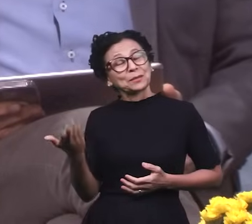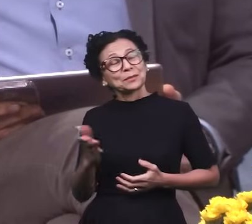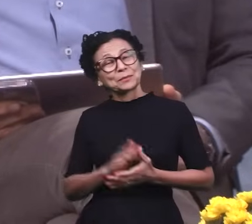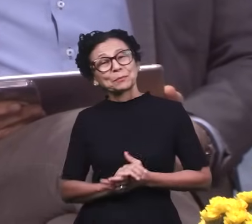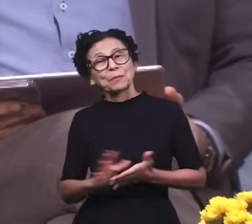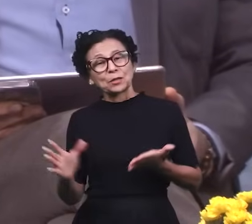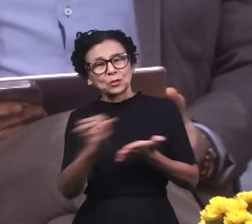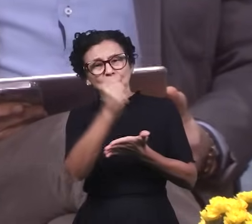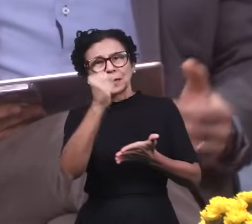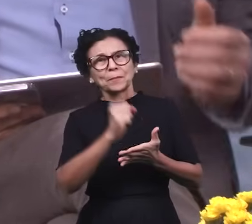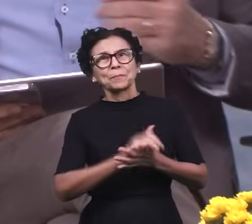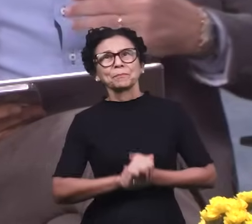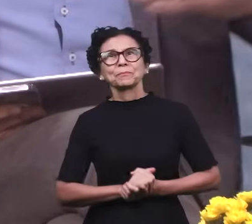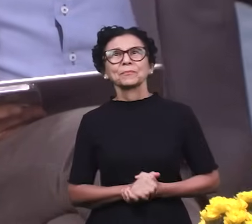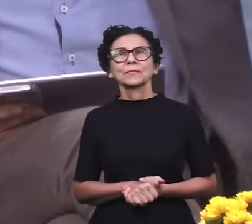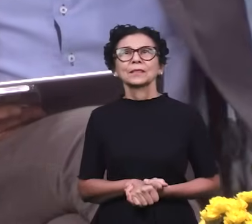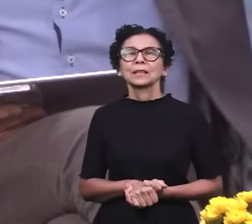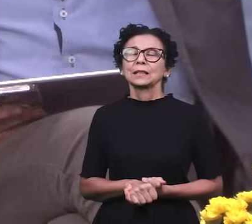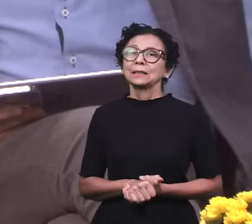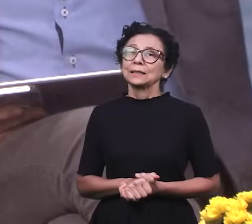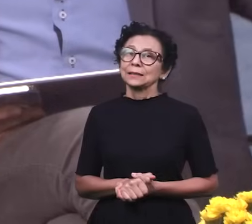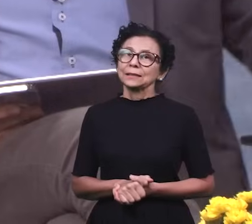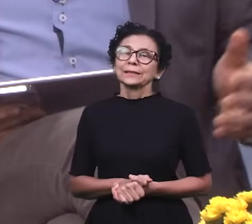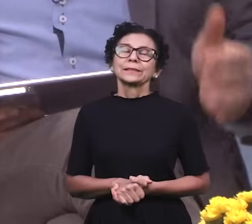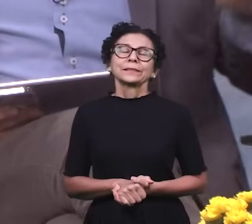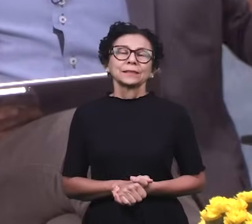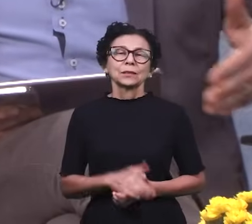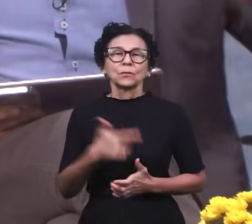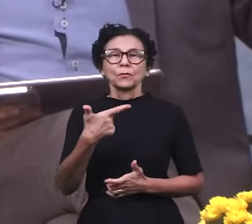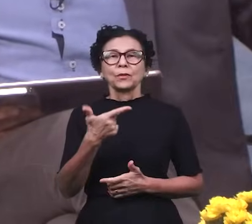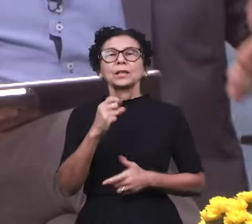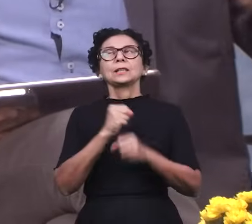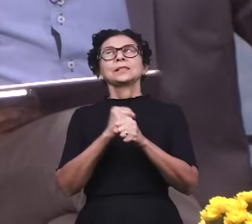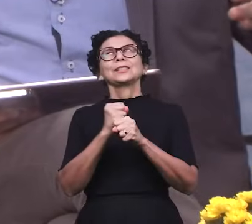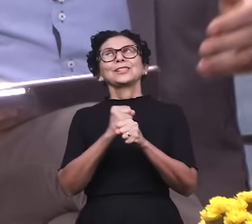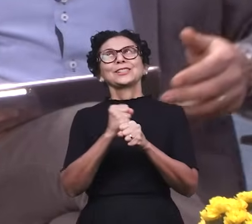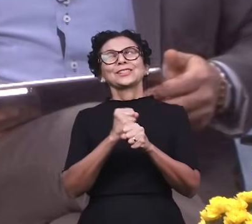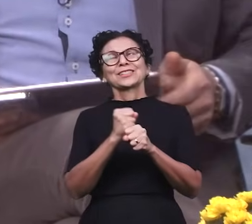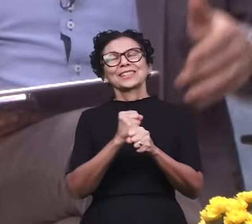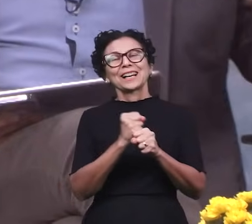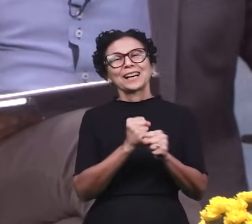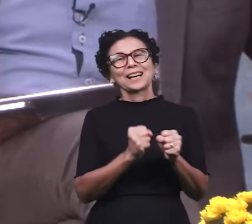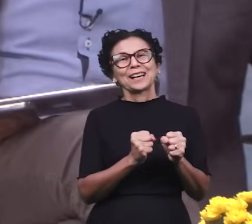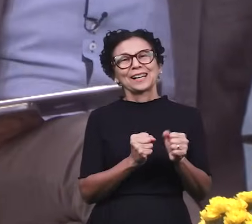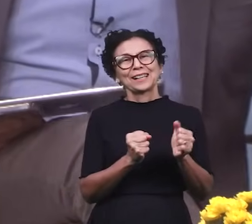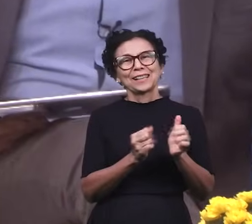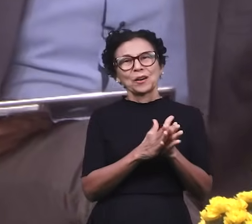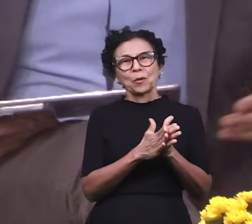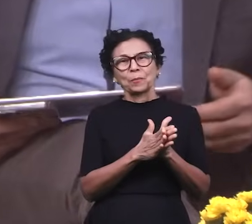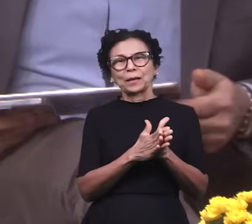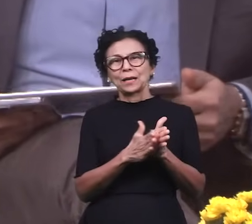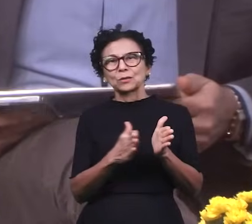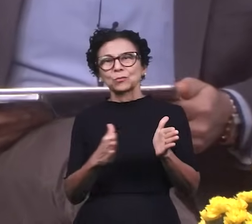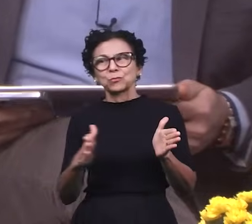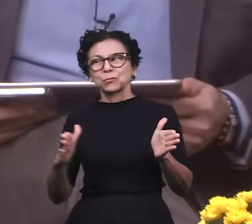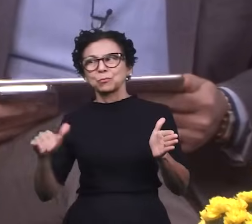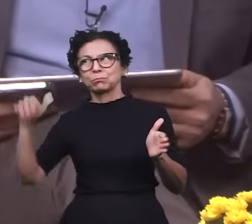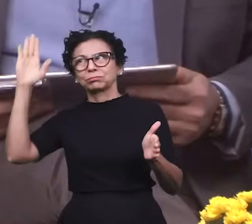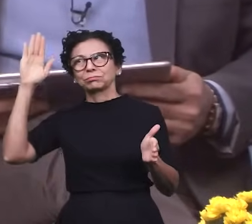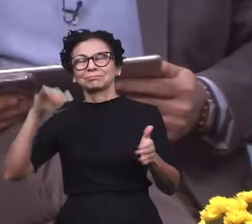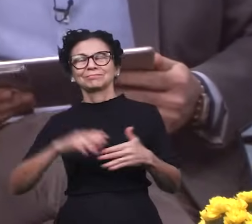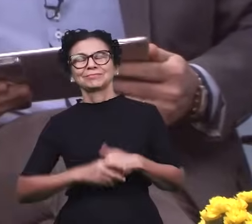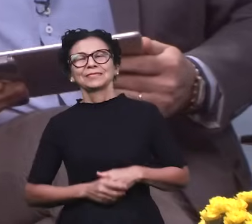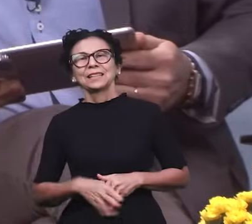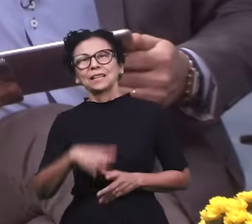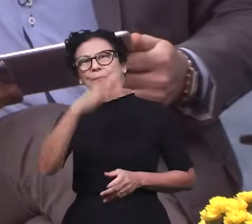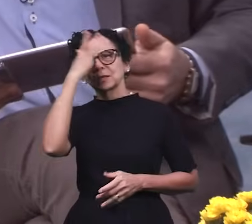que aquilo era uma bênção que o senhor estava me dando em 20 anos. Todo mês. Uma bênção de longo prazo. Isso, me dava um pouquinho